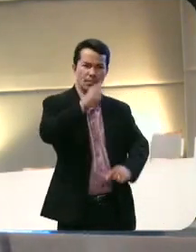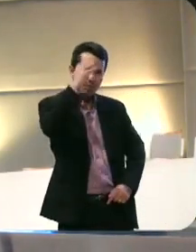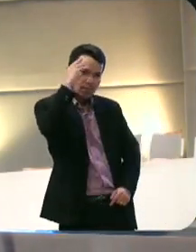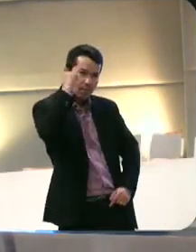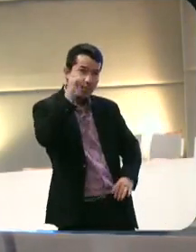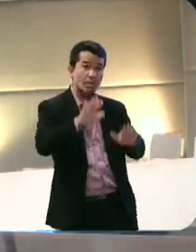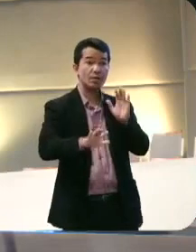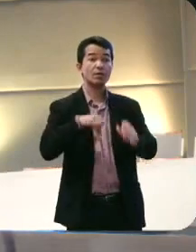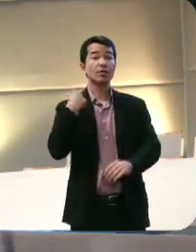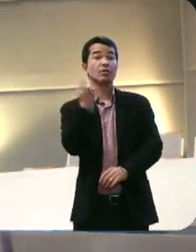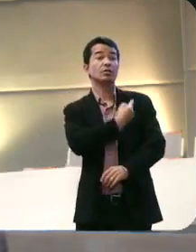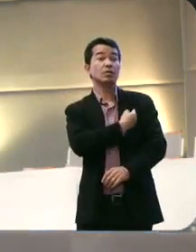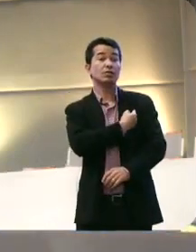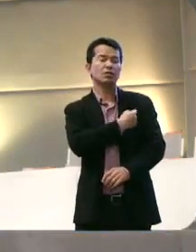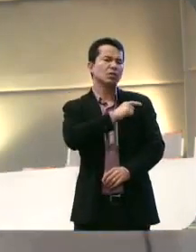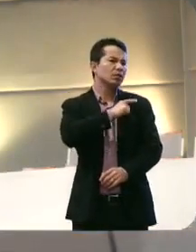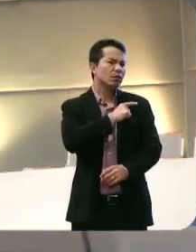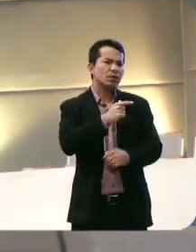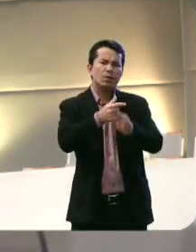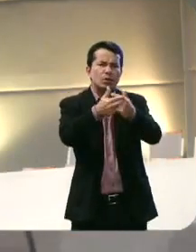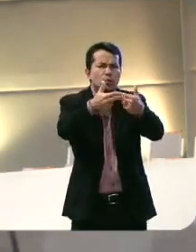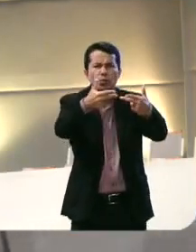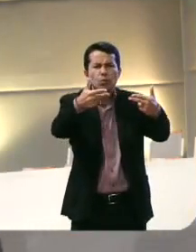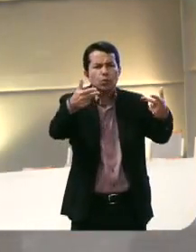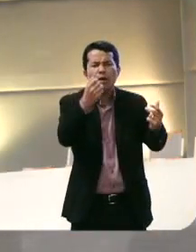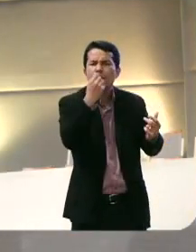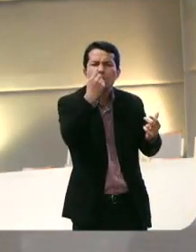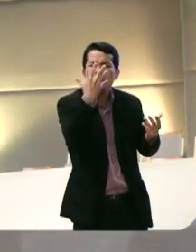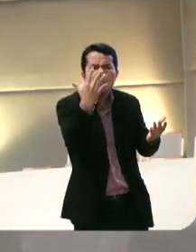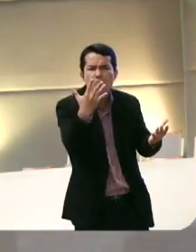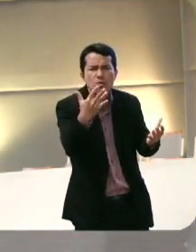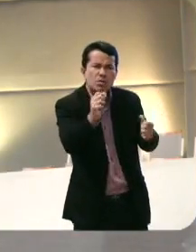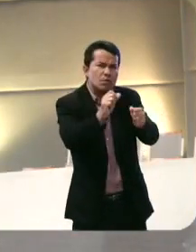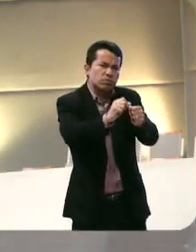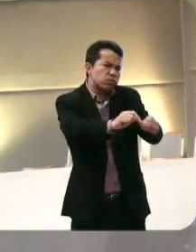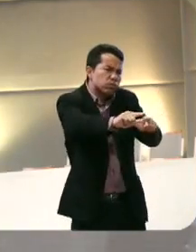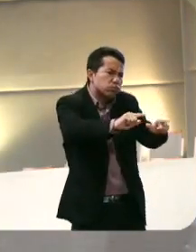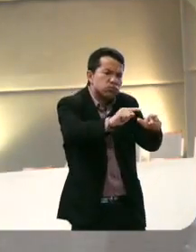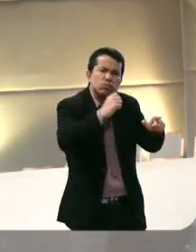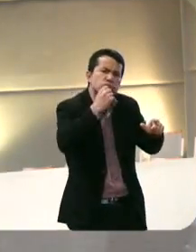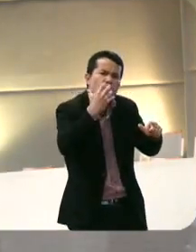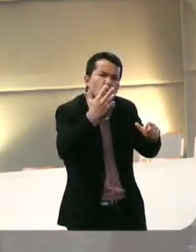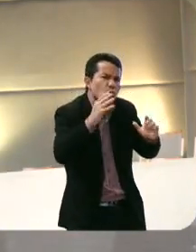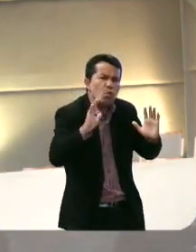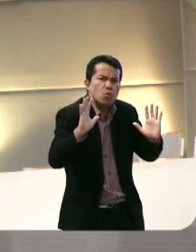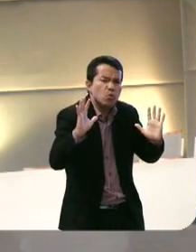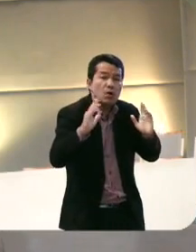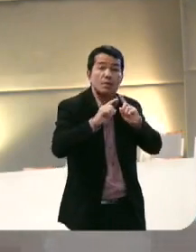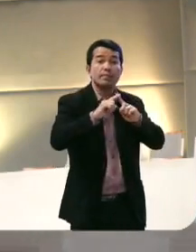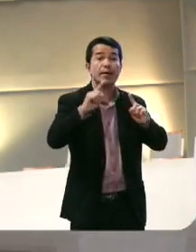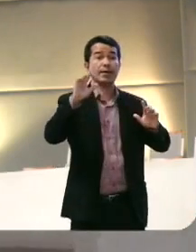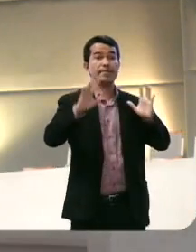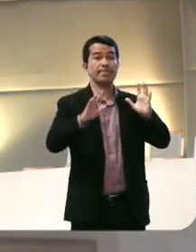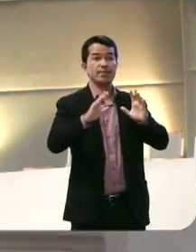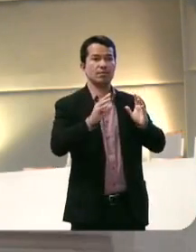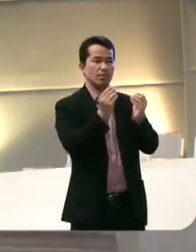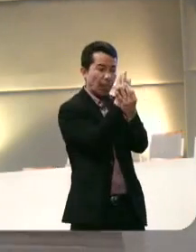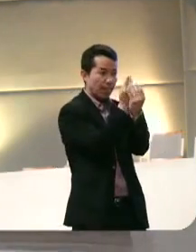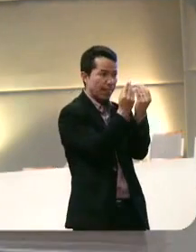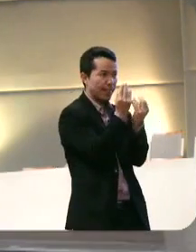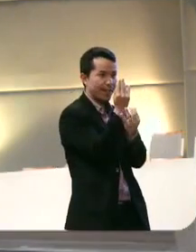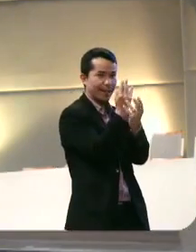são ruins, necessariamente ruins, à nossa frente. Deus diante do pecado falou, olha,